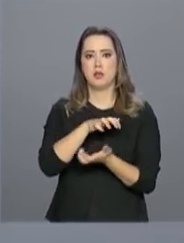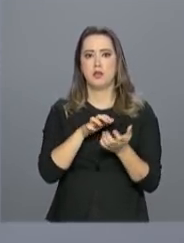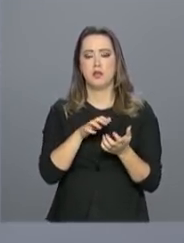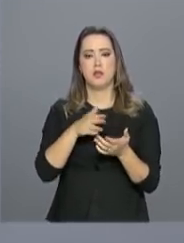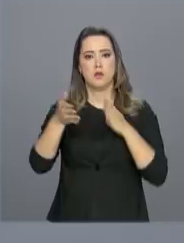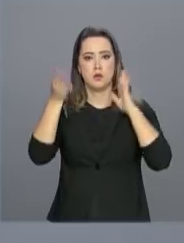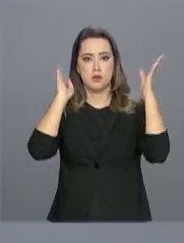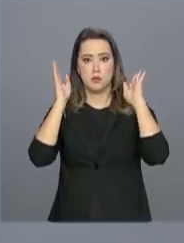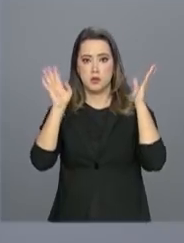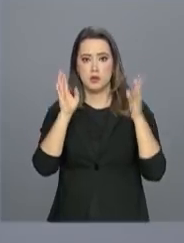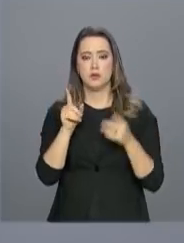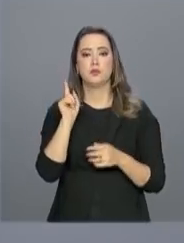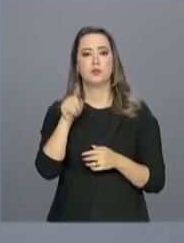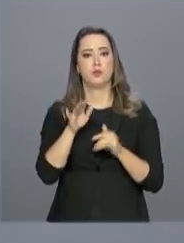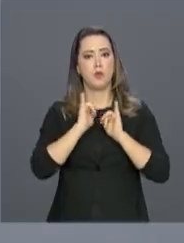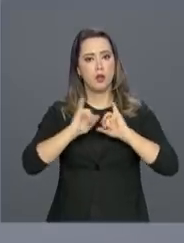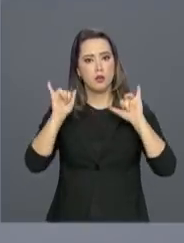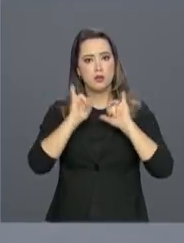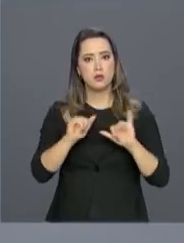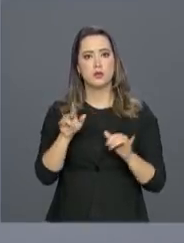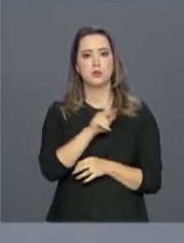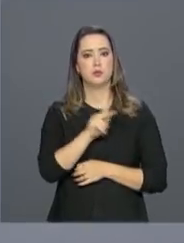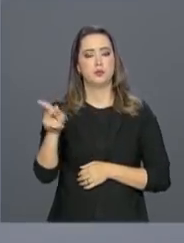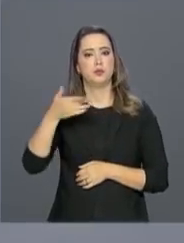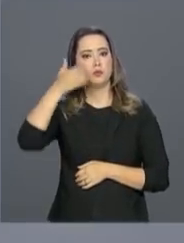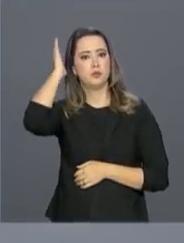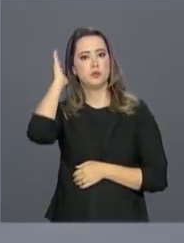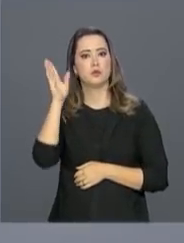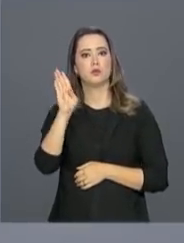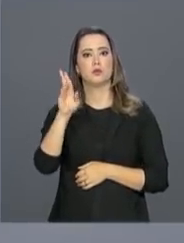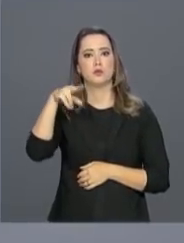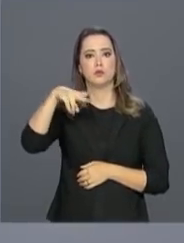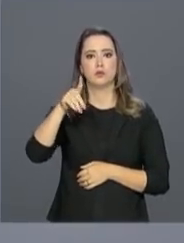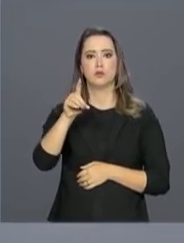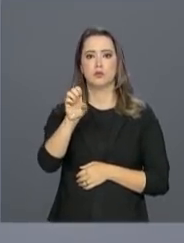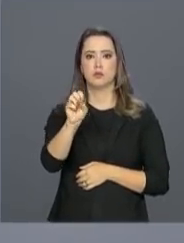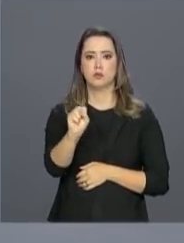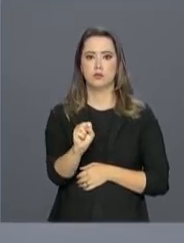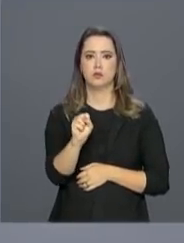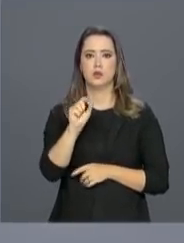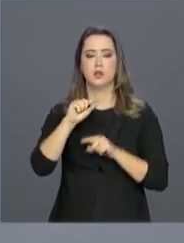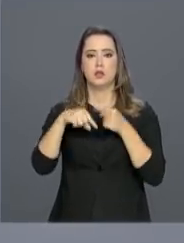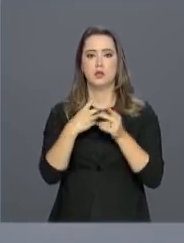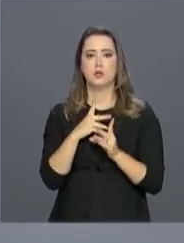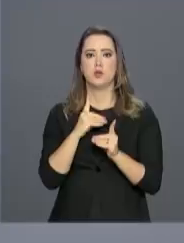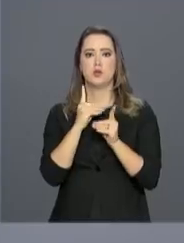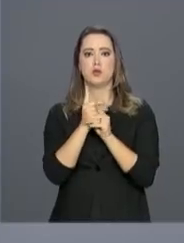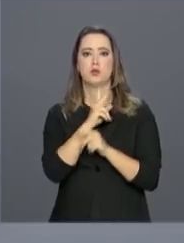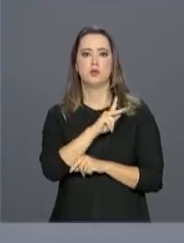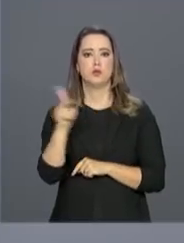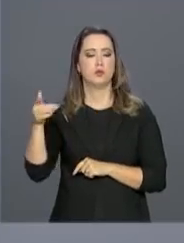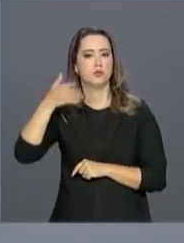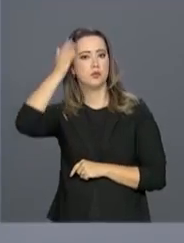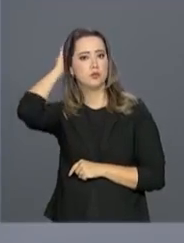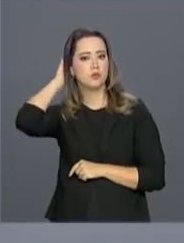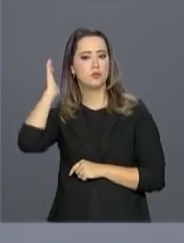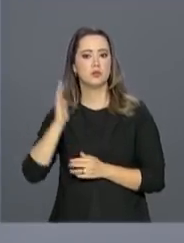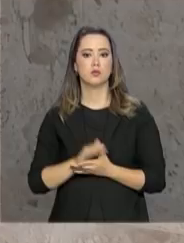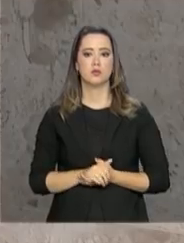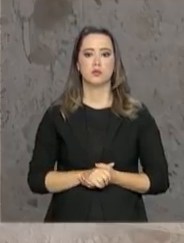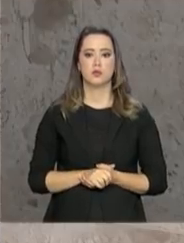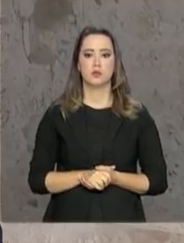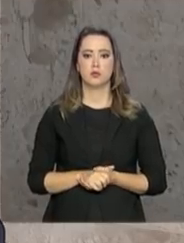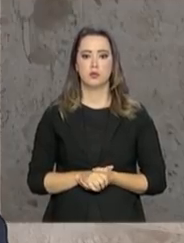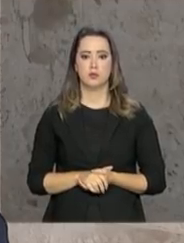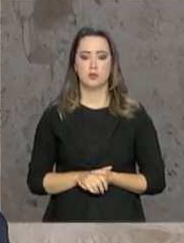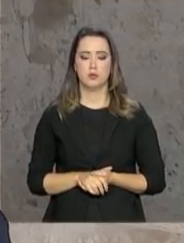caminhoneiros a medida foi anunciada pelo presidente do bnds diogo oliveira após um encontro com o presidente michel temer